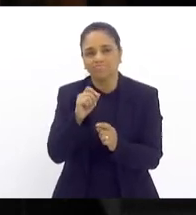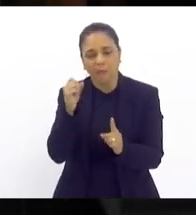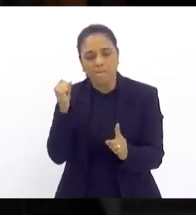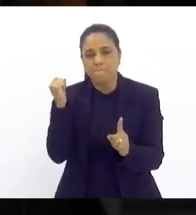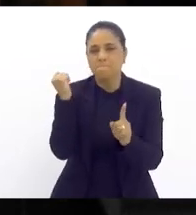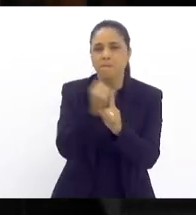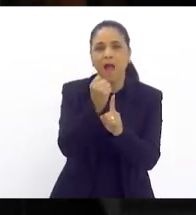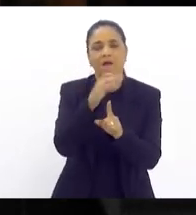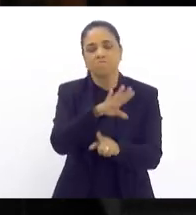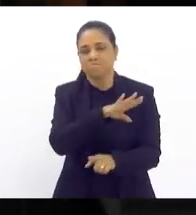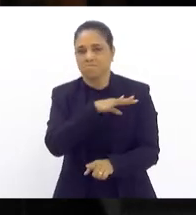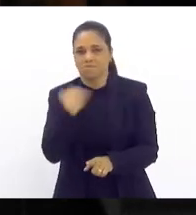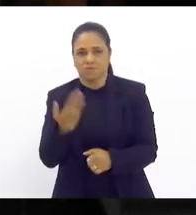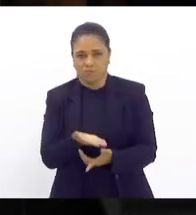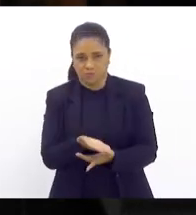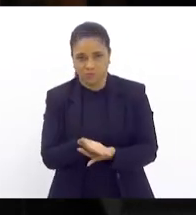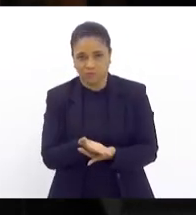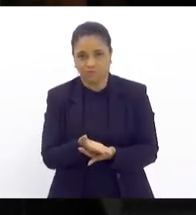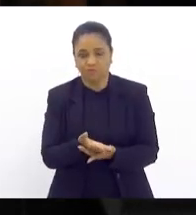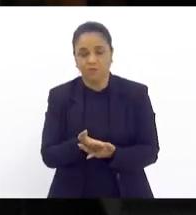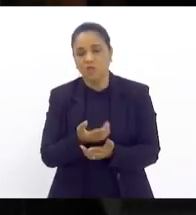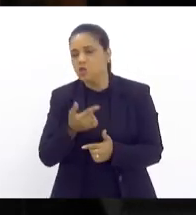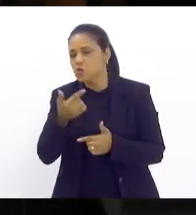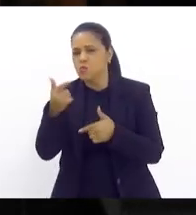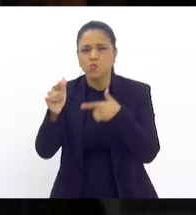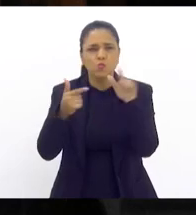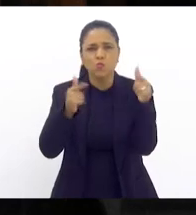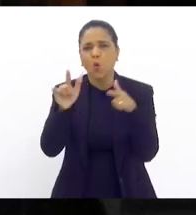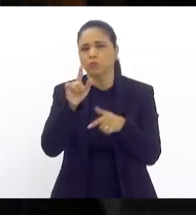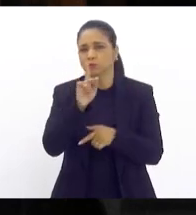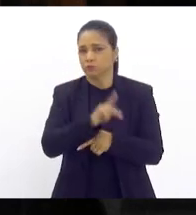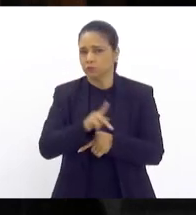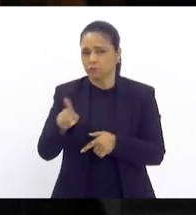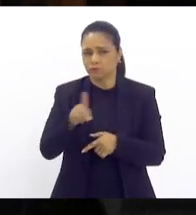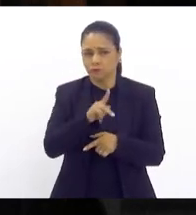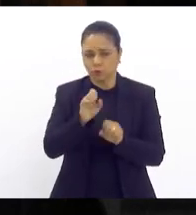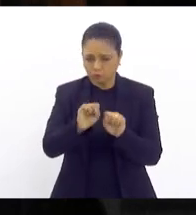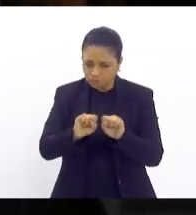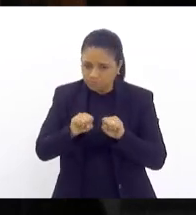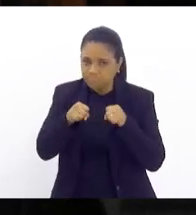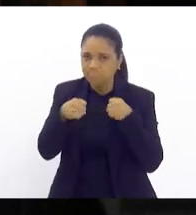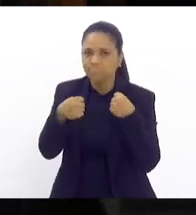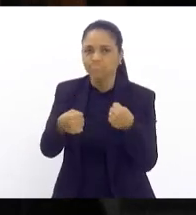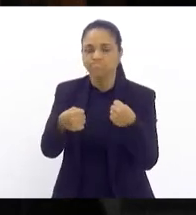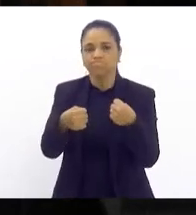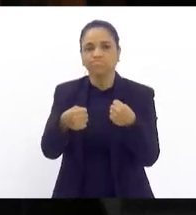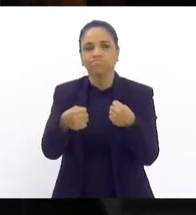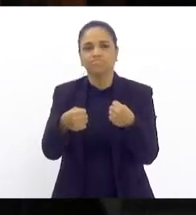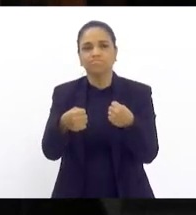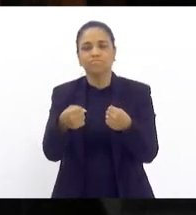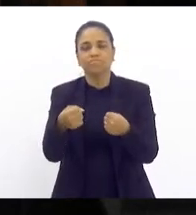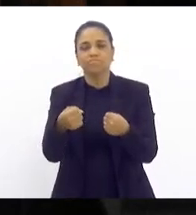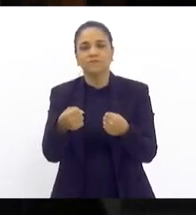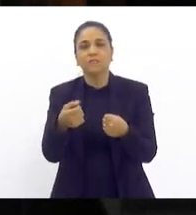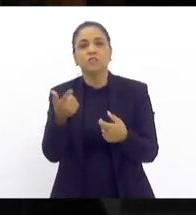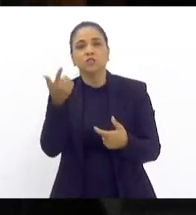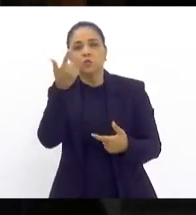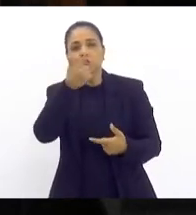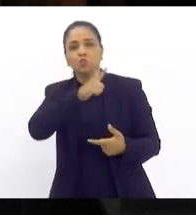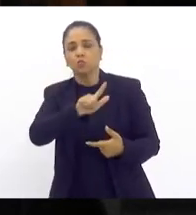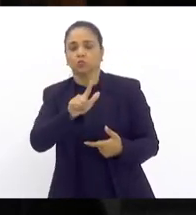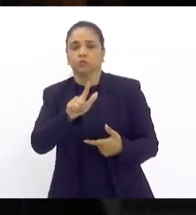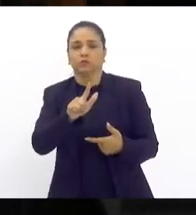e duas outras bravas professoras que conseguiram imobilizar